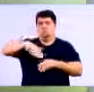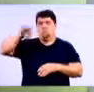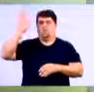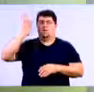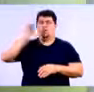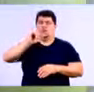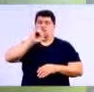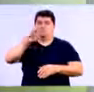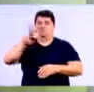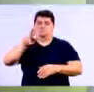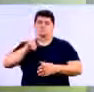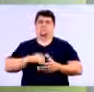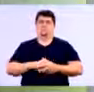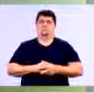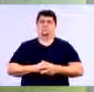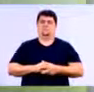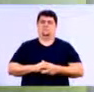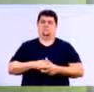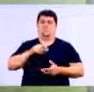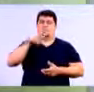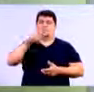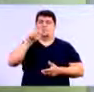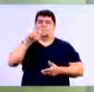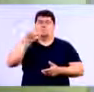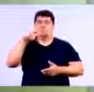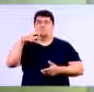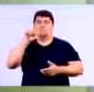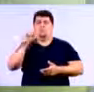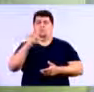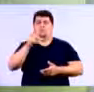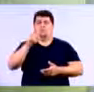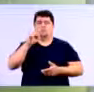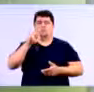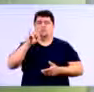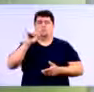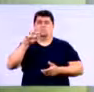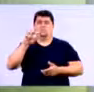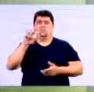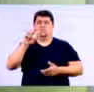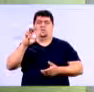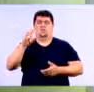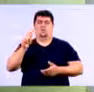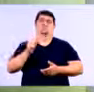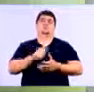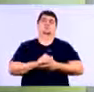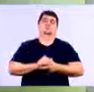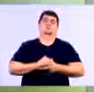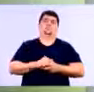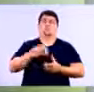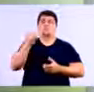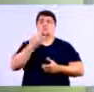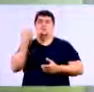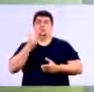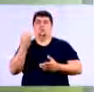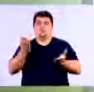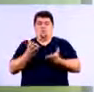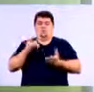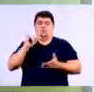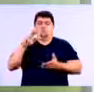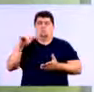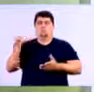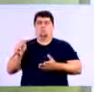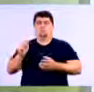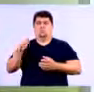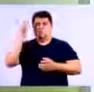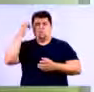de renda. Planos de previdência privada, 60D mais 2. Então, hoje eu investi 1 milhão. Posso